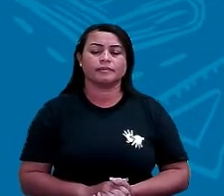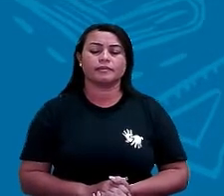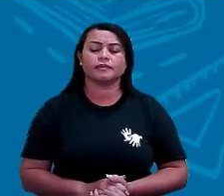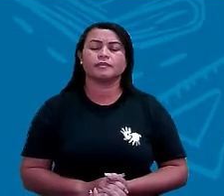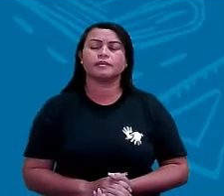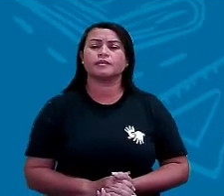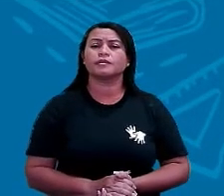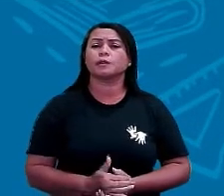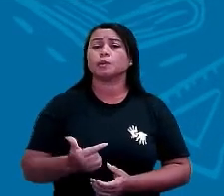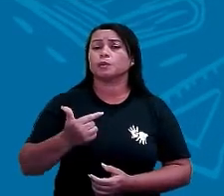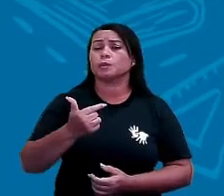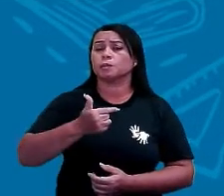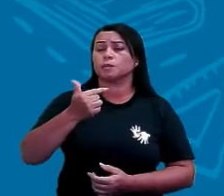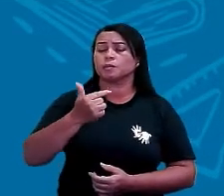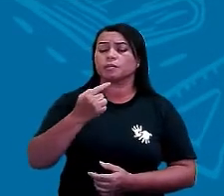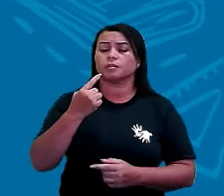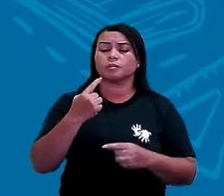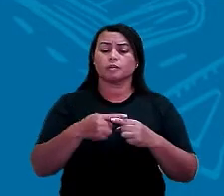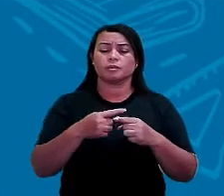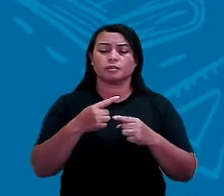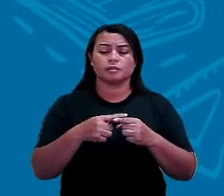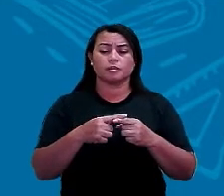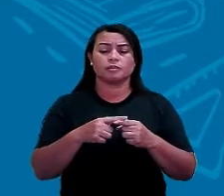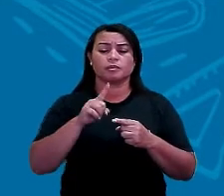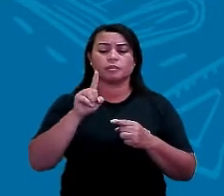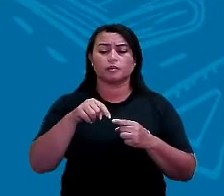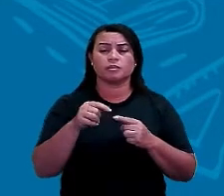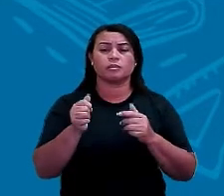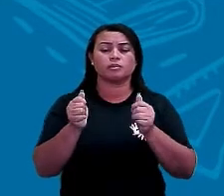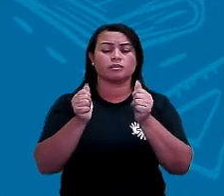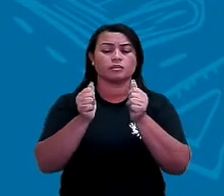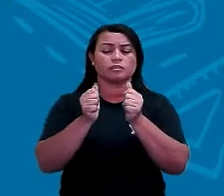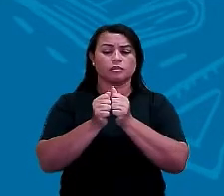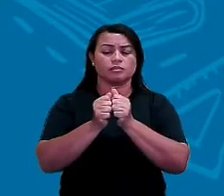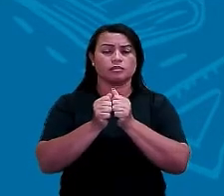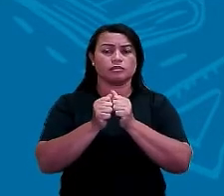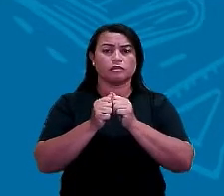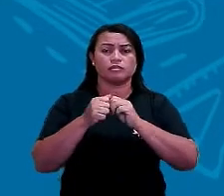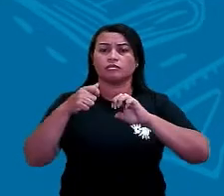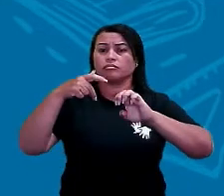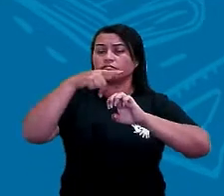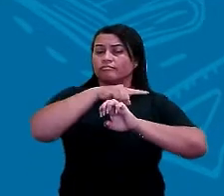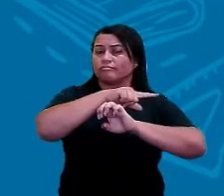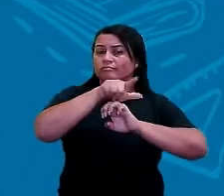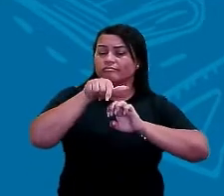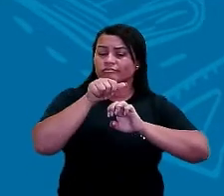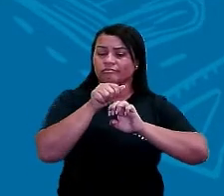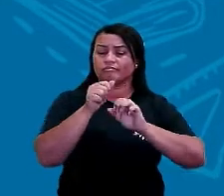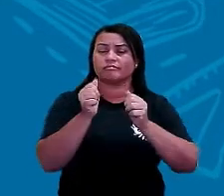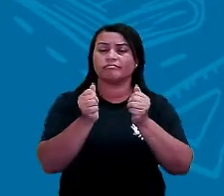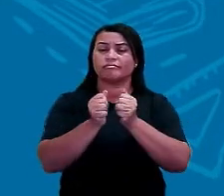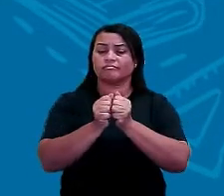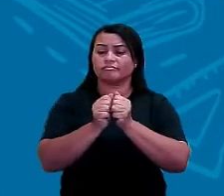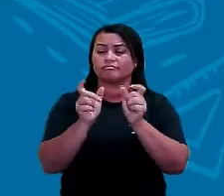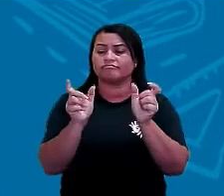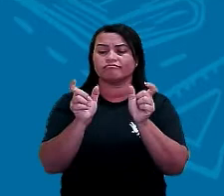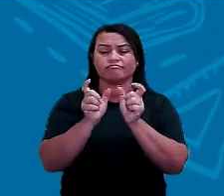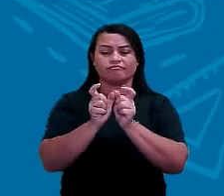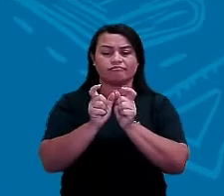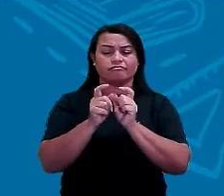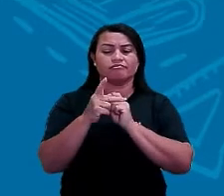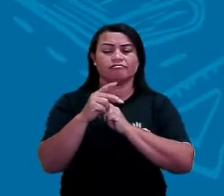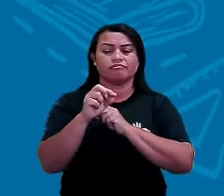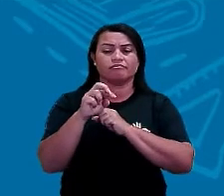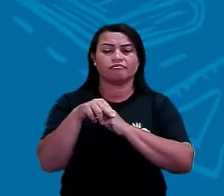O segundo porquê é o porquê junto, sem acento. Esse porquê é uma